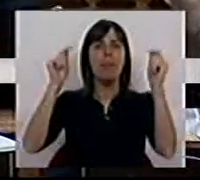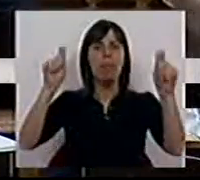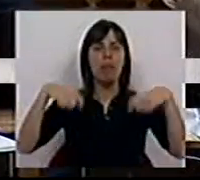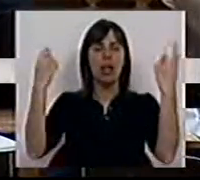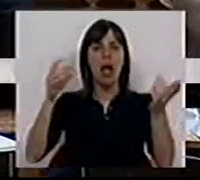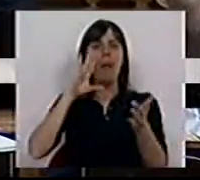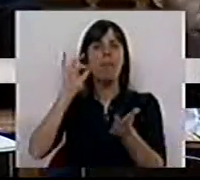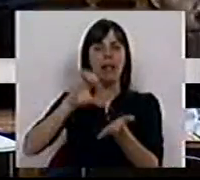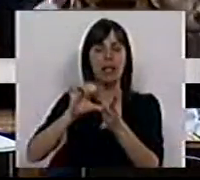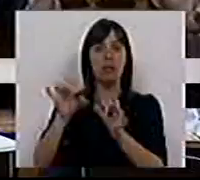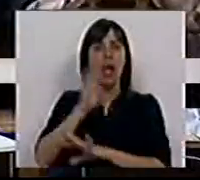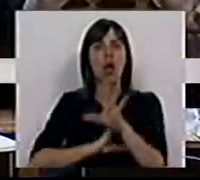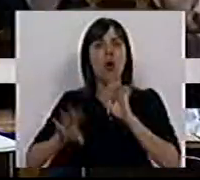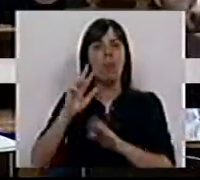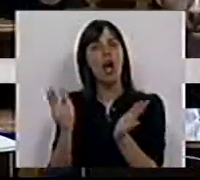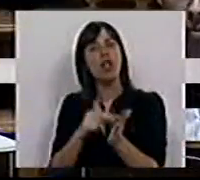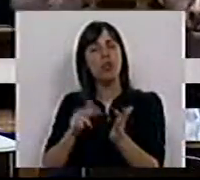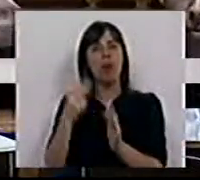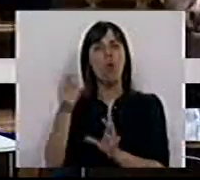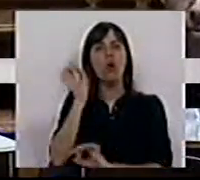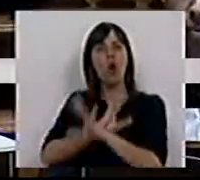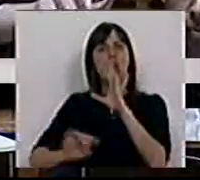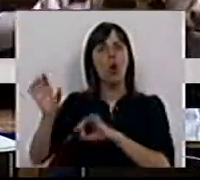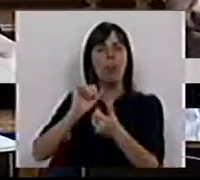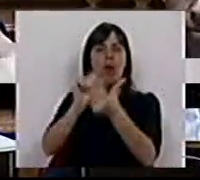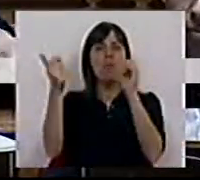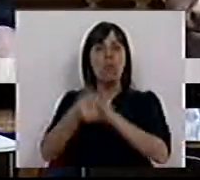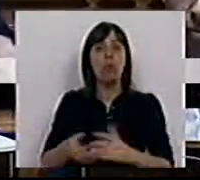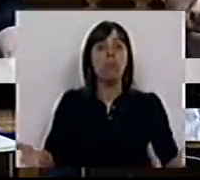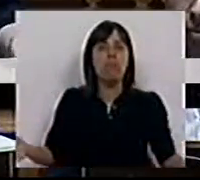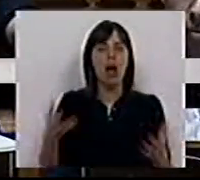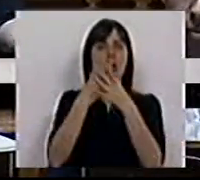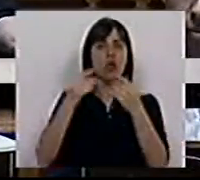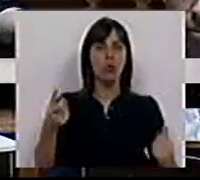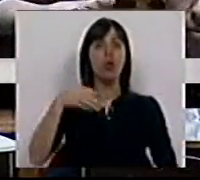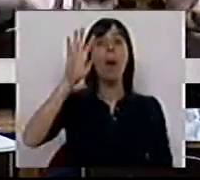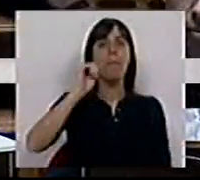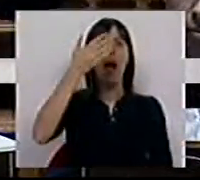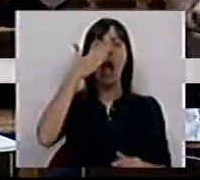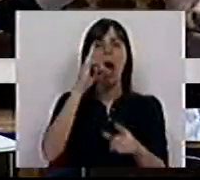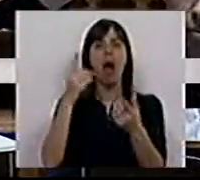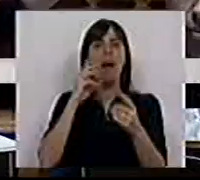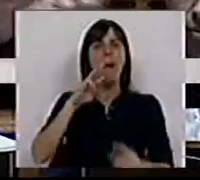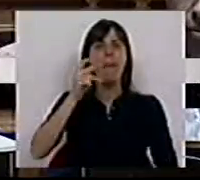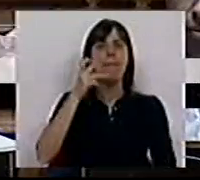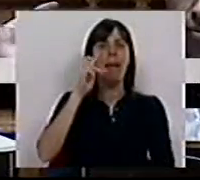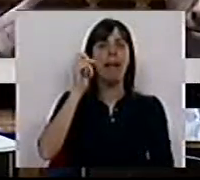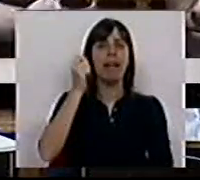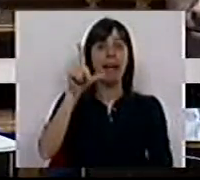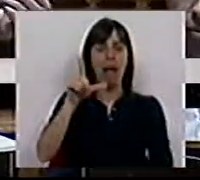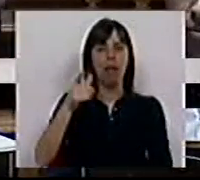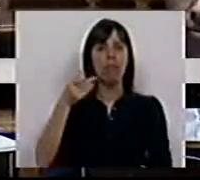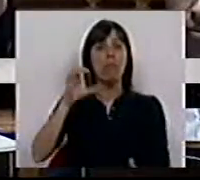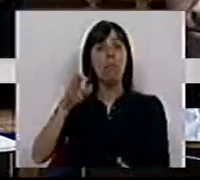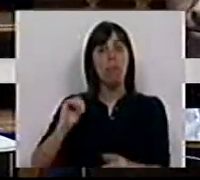milagre do Banco Central Europeu, é esperar que a União Europeia mude. Aliás, a solução do PS parece ser a Merkel, porque a solução do